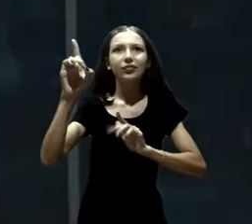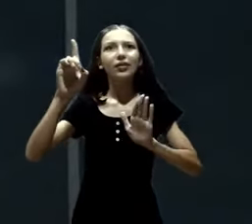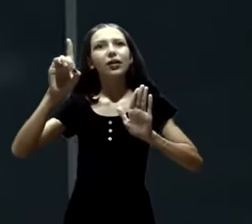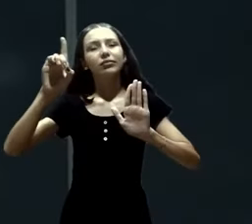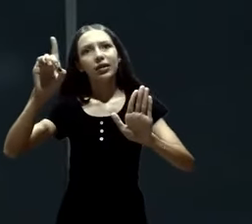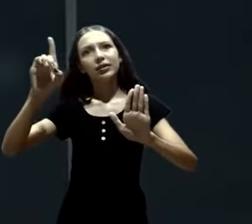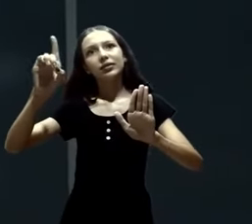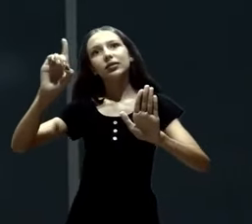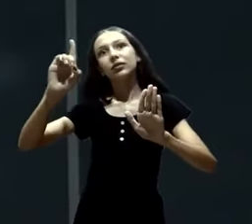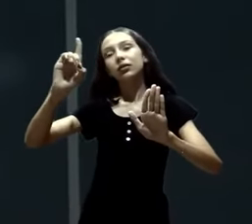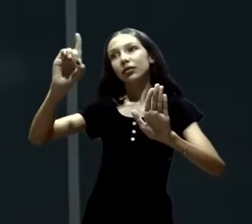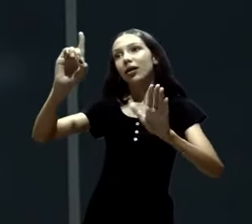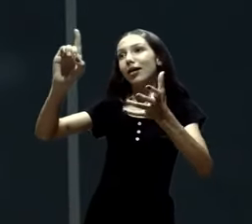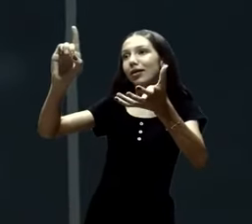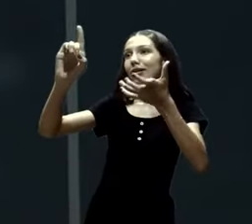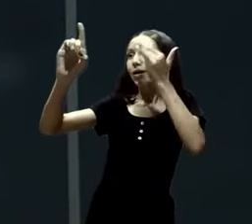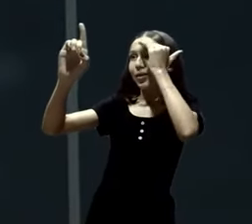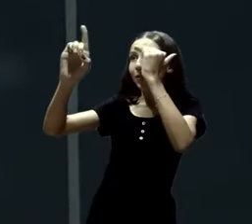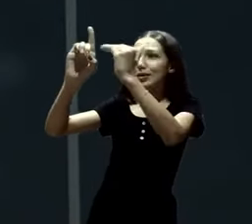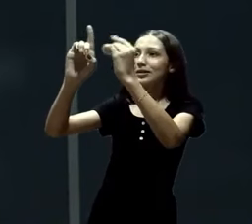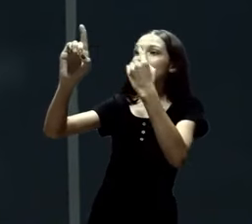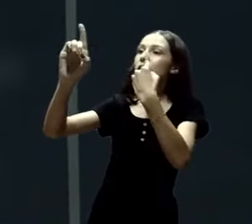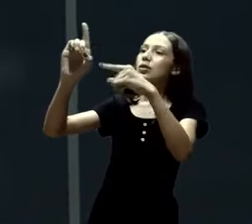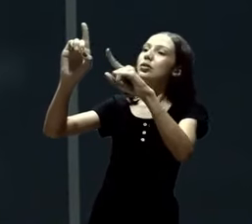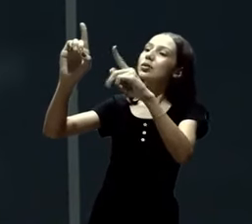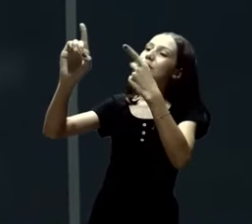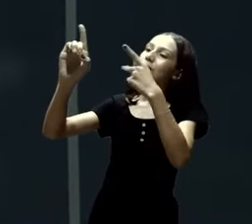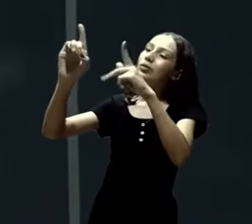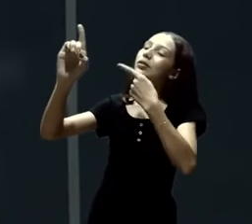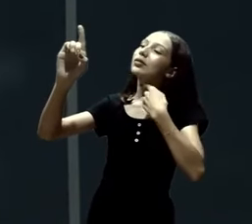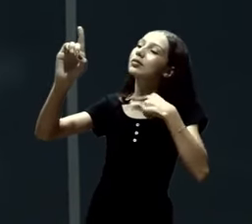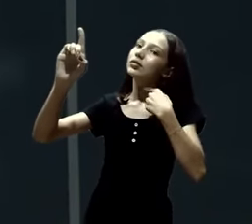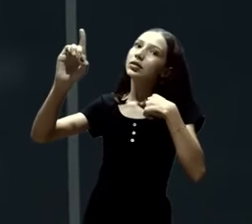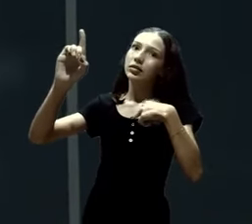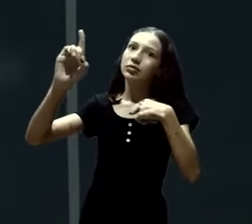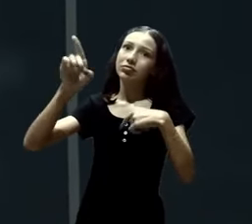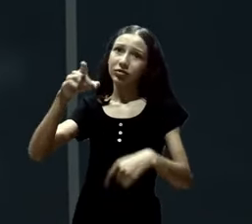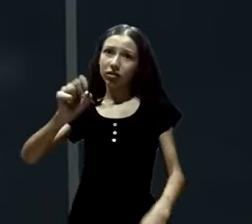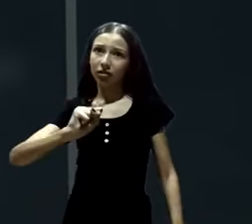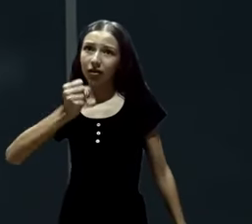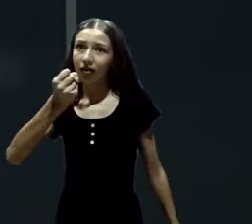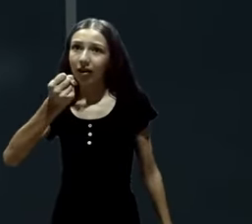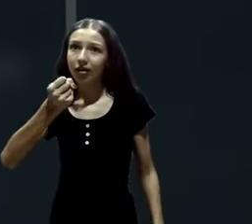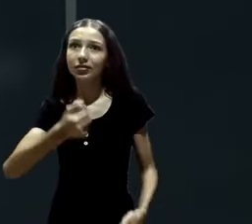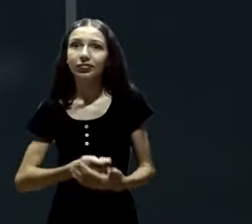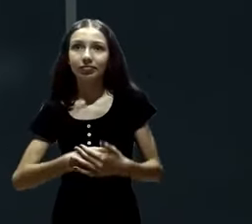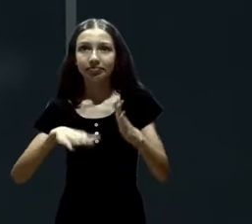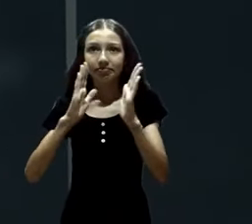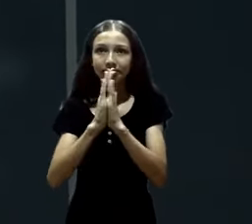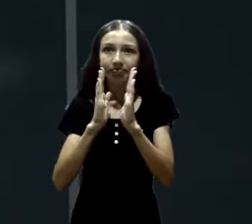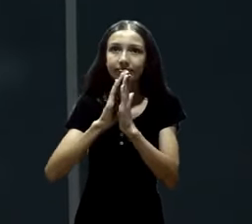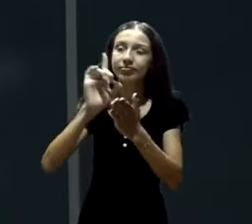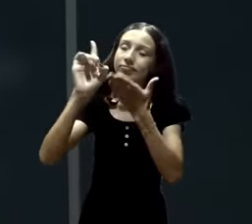mas eu quero fazer a tua vontade. Tem coragem? Ore comigo. Pai